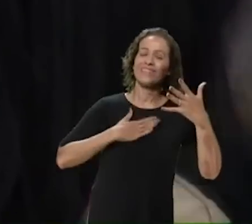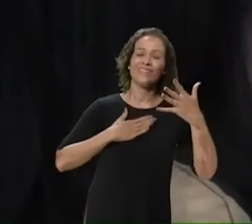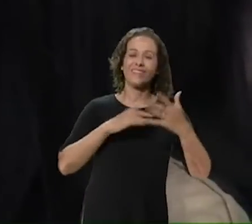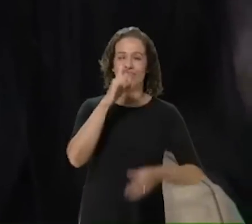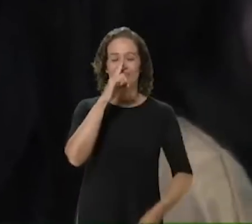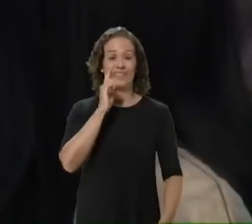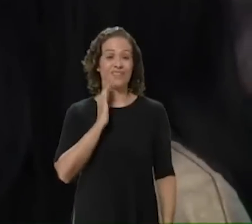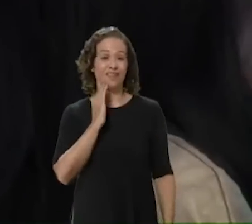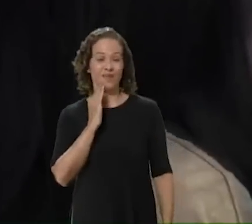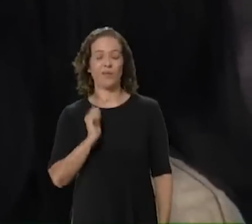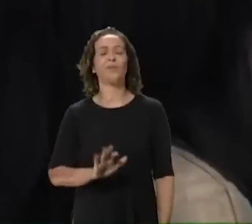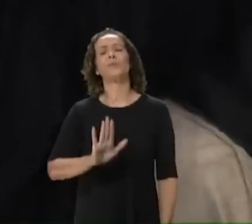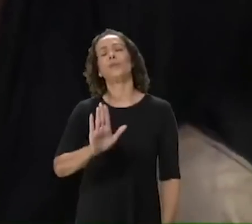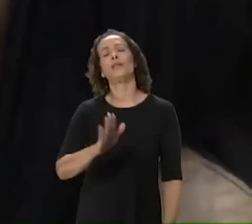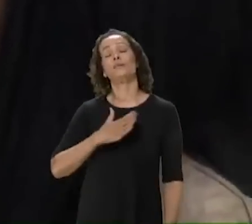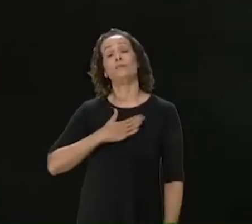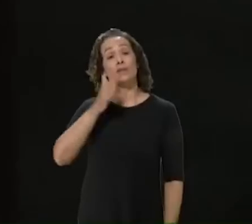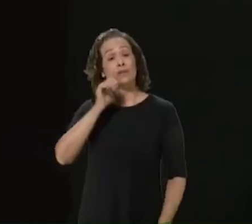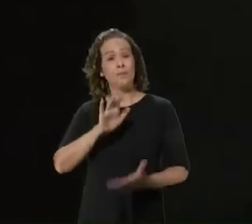Mas a minha esposa, eu estava passando mal na sala,